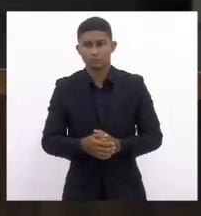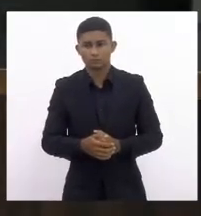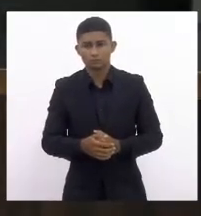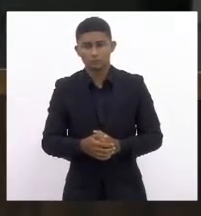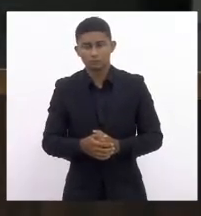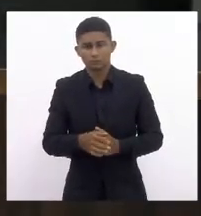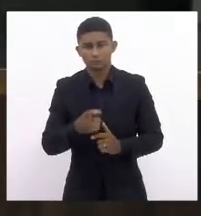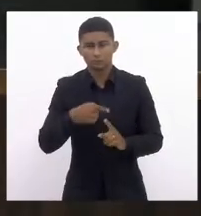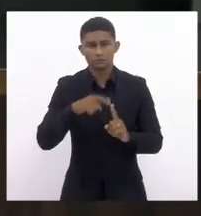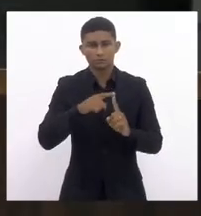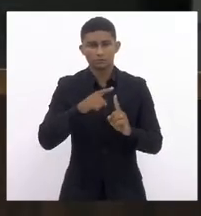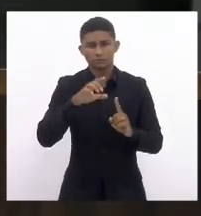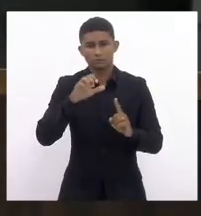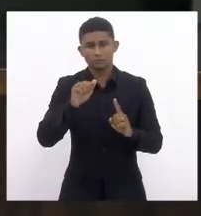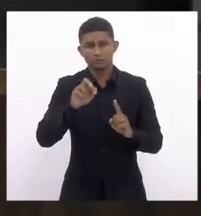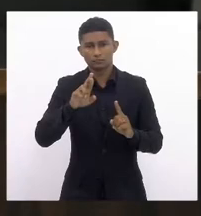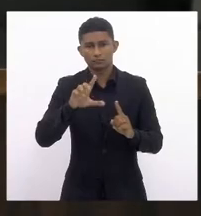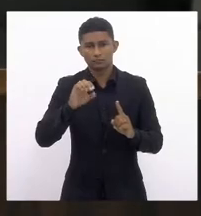Carlos Mink,